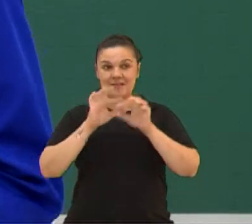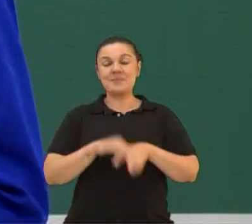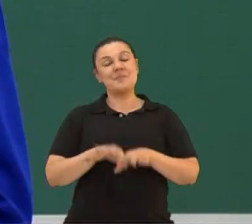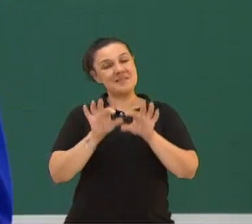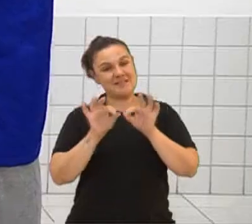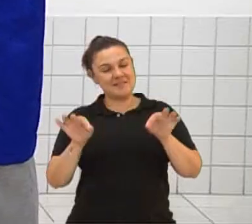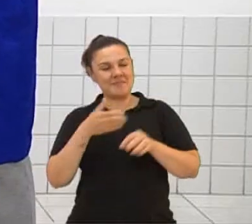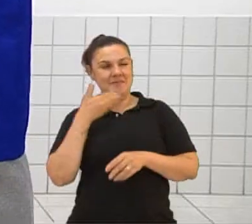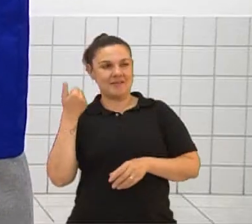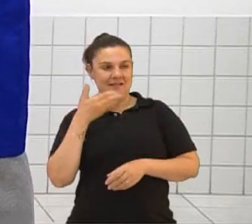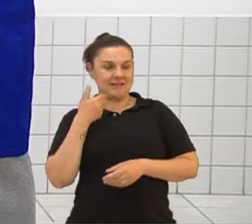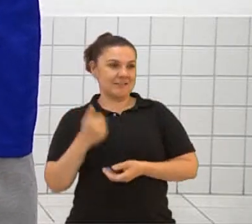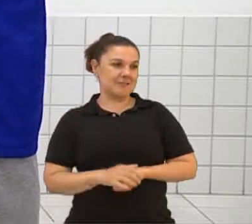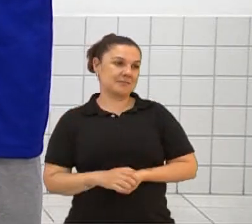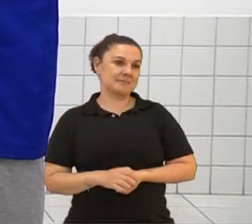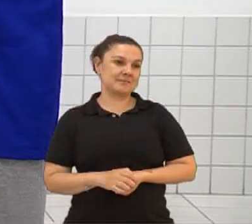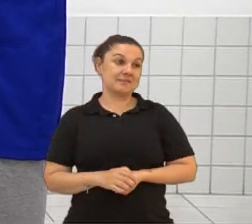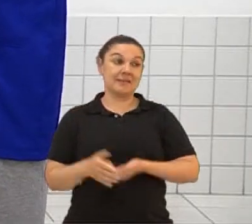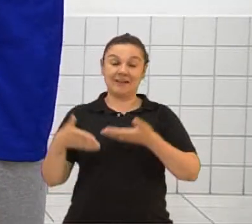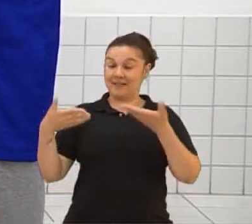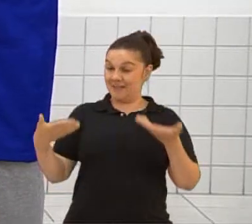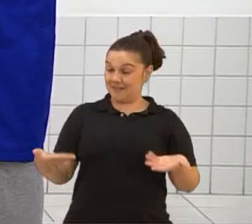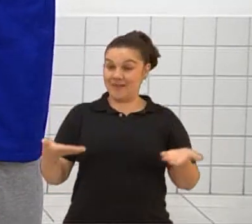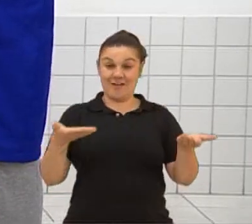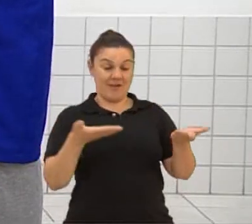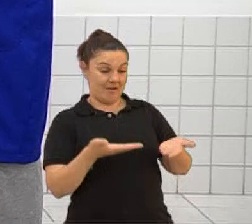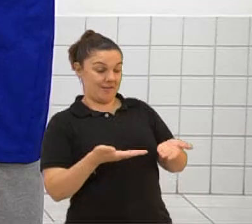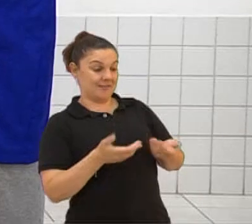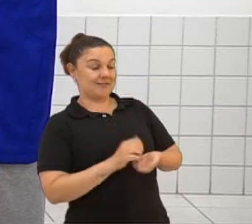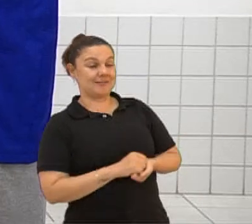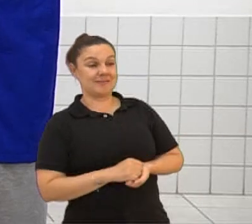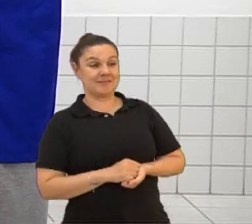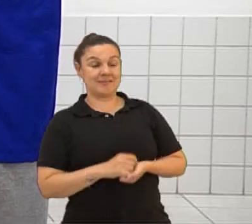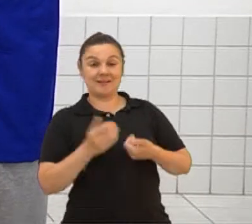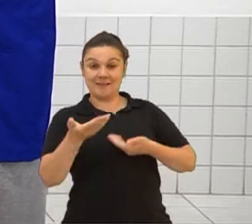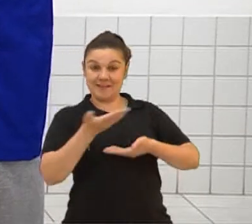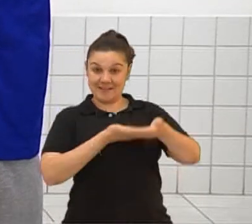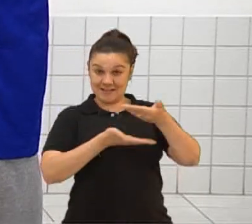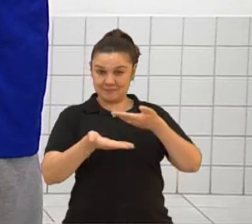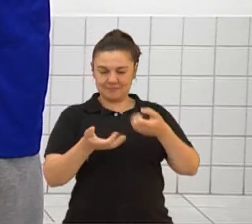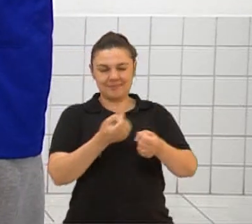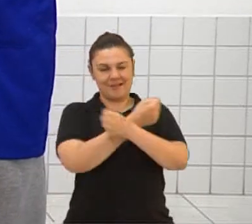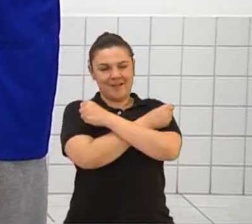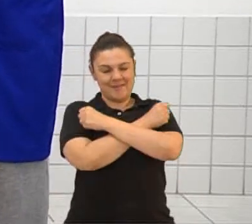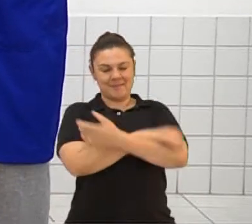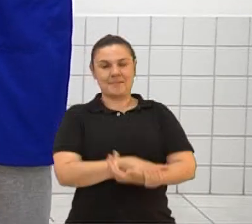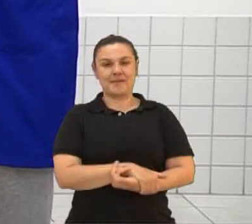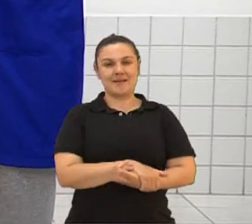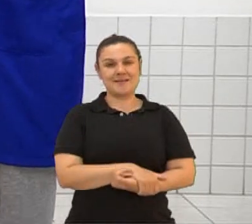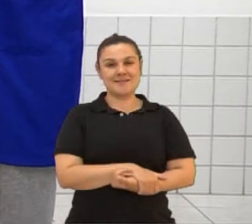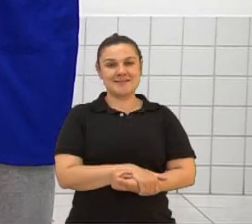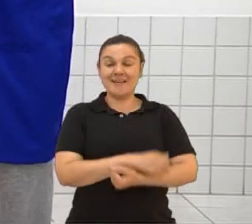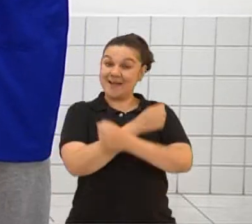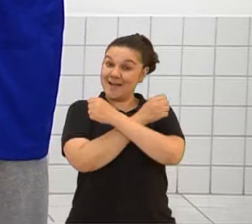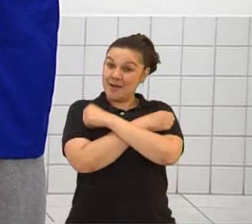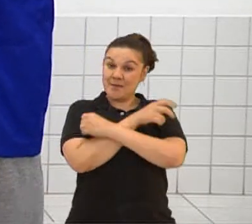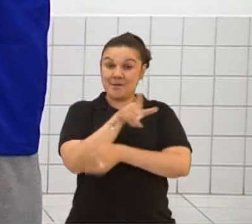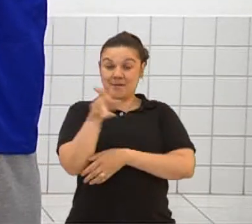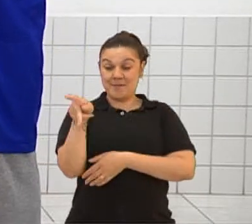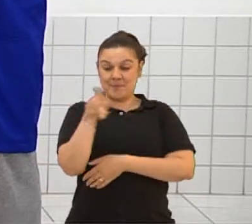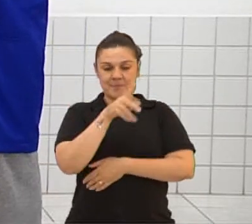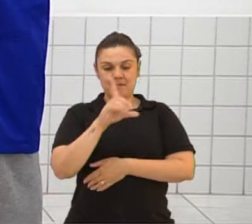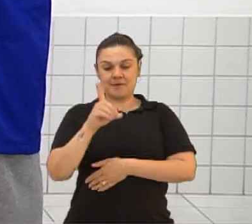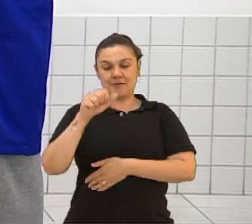pergunta bem fácil, né, professor? Enquanto isso, nós temos aqui alguns abraços, né, para mandar. Um abraço para a